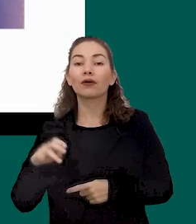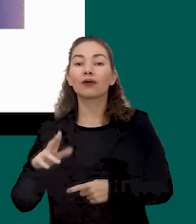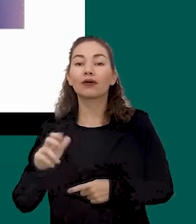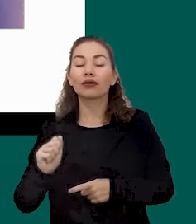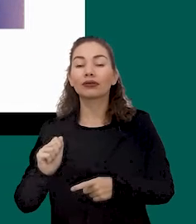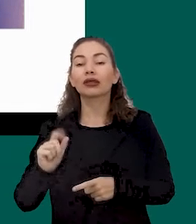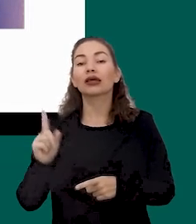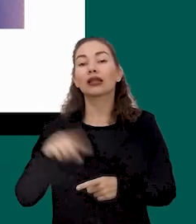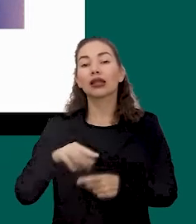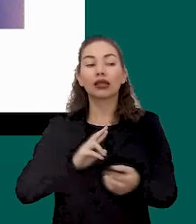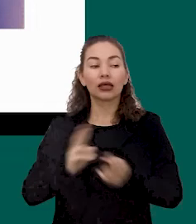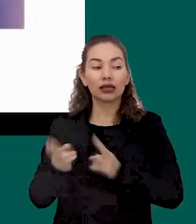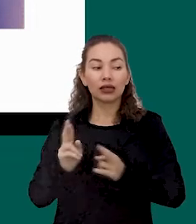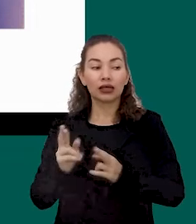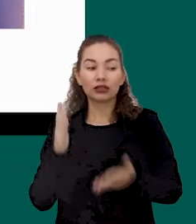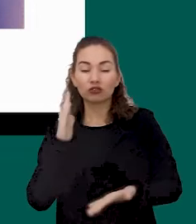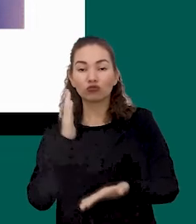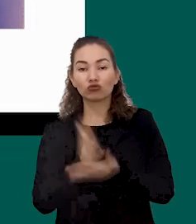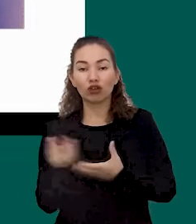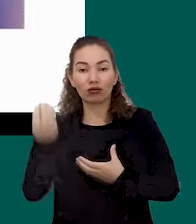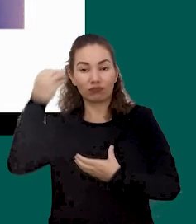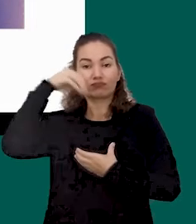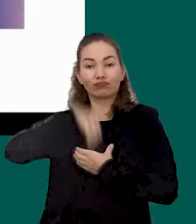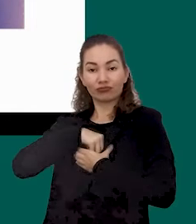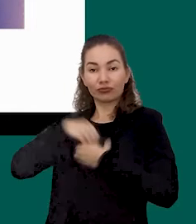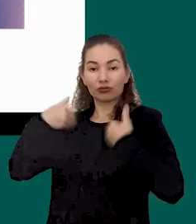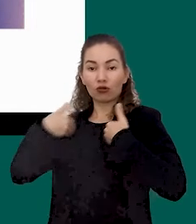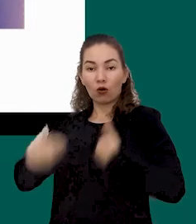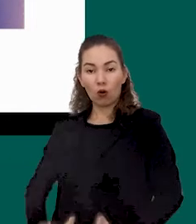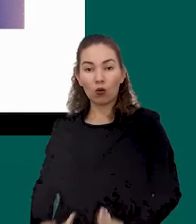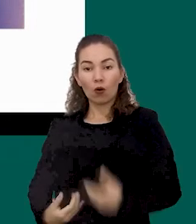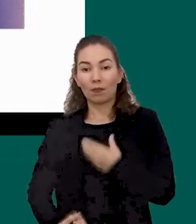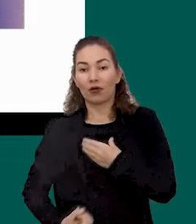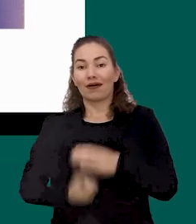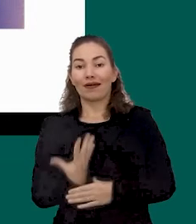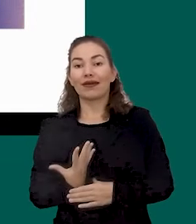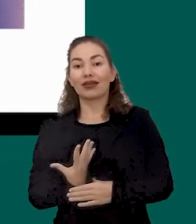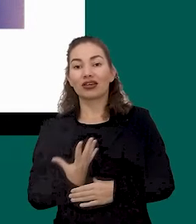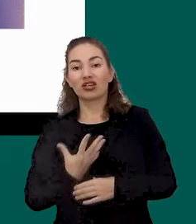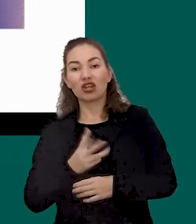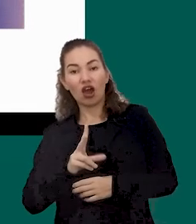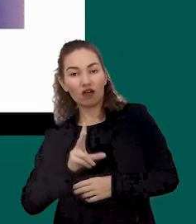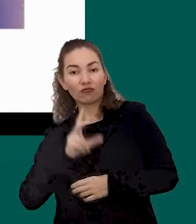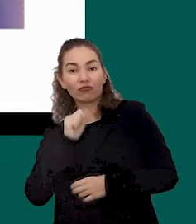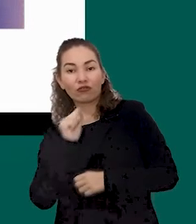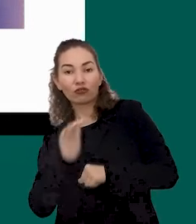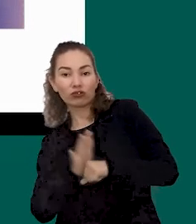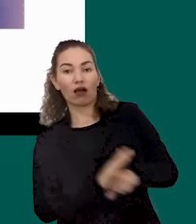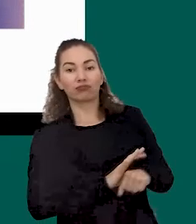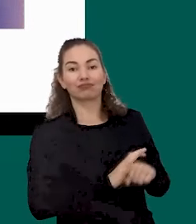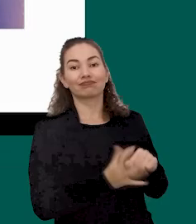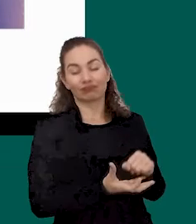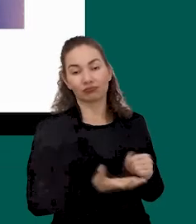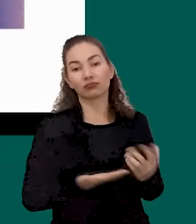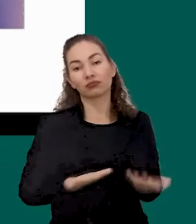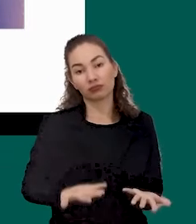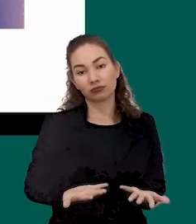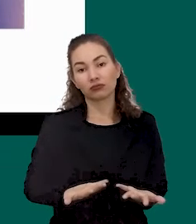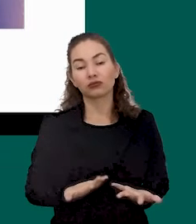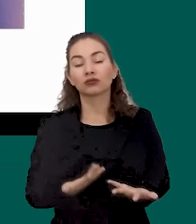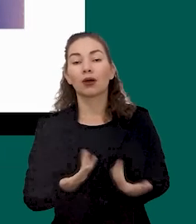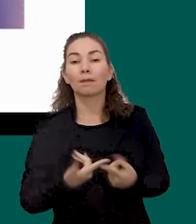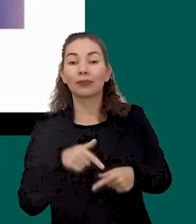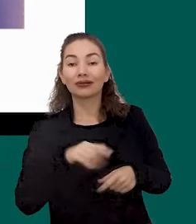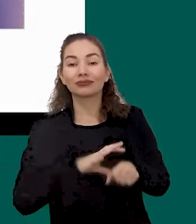por exemplo, diretamente no organismo, estimulando a imunidade, né? Lembra que o spike é aquela espícula, né, aquela proteína de superfície do